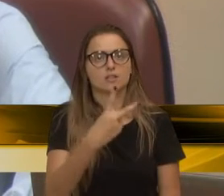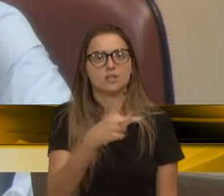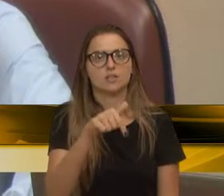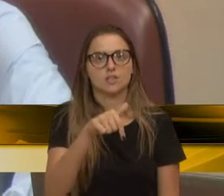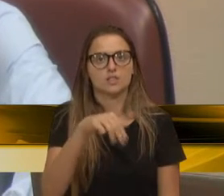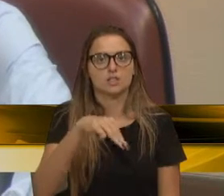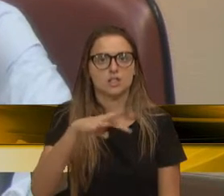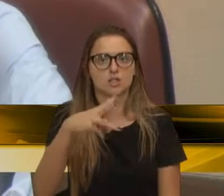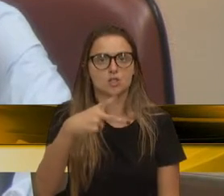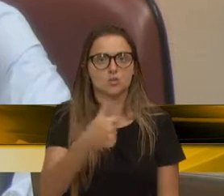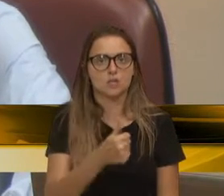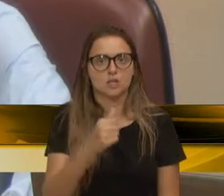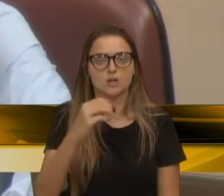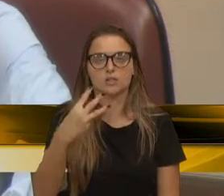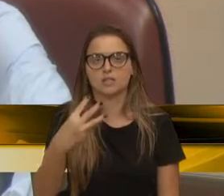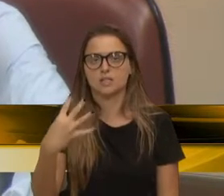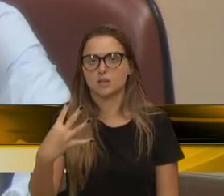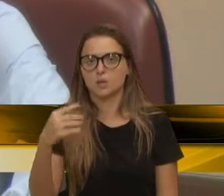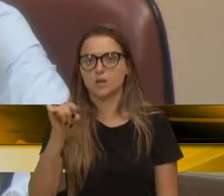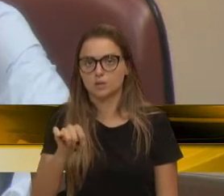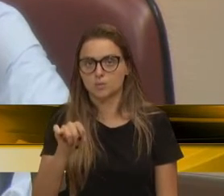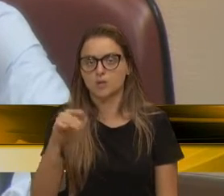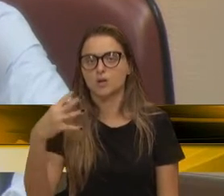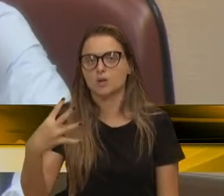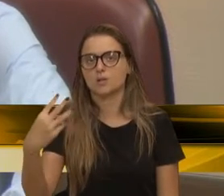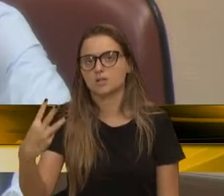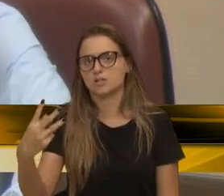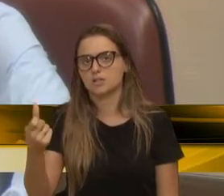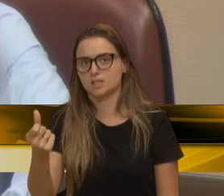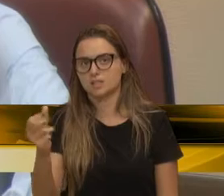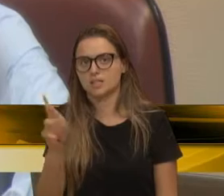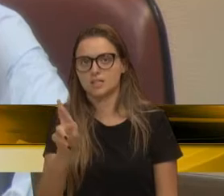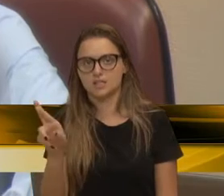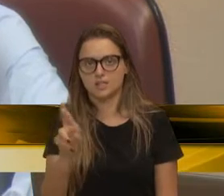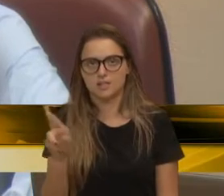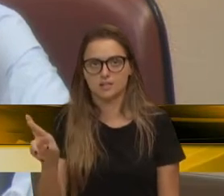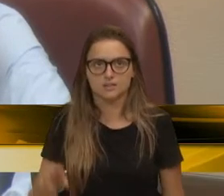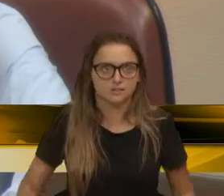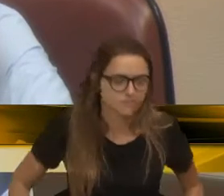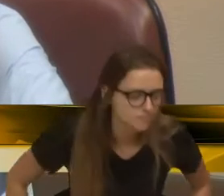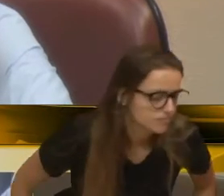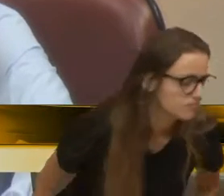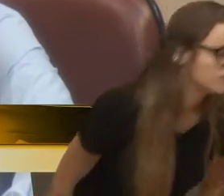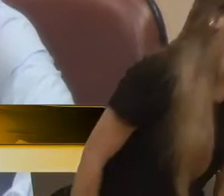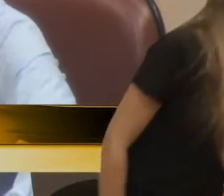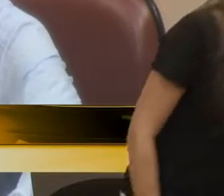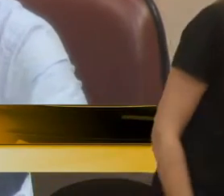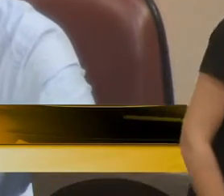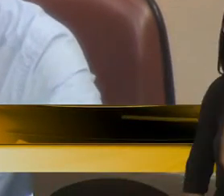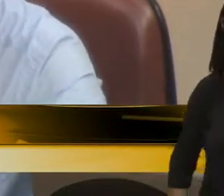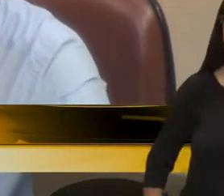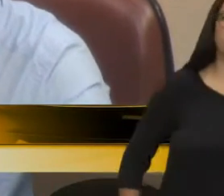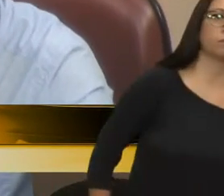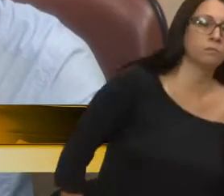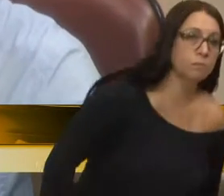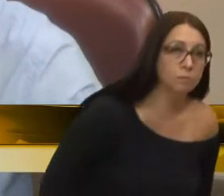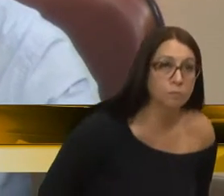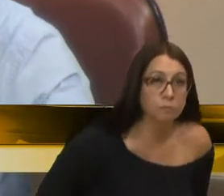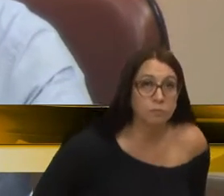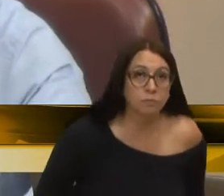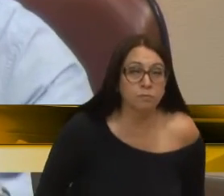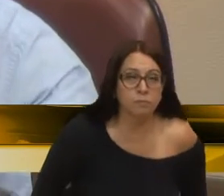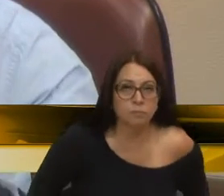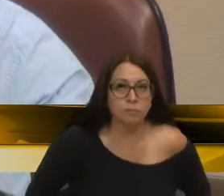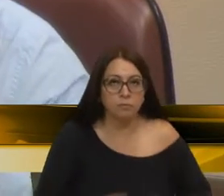milhões trinta e quatro mil quatrocentos e cinquenta e seis reais e sessenta e quatro centavos nos termos da legislação em vigor o